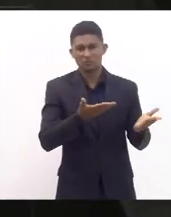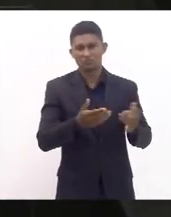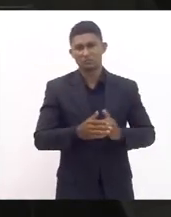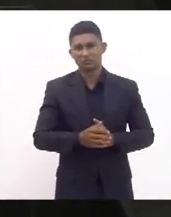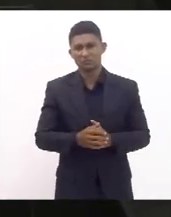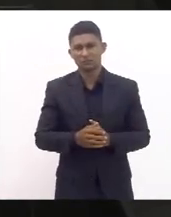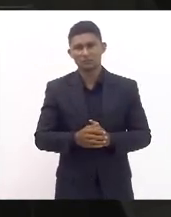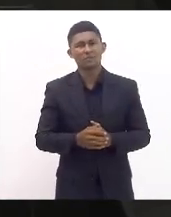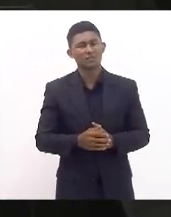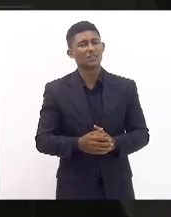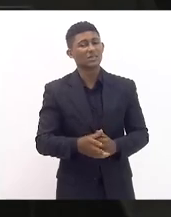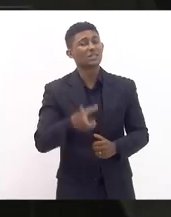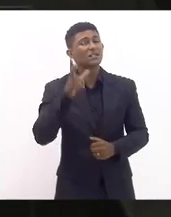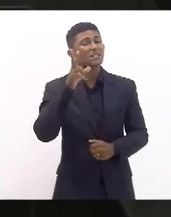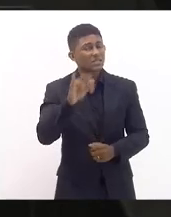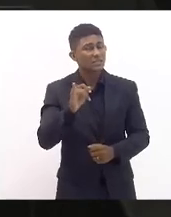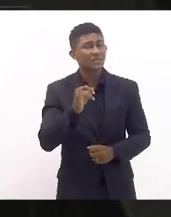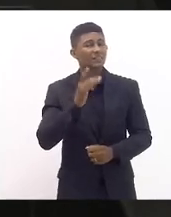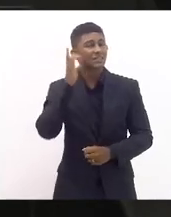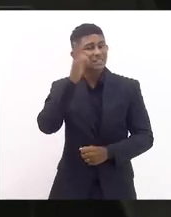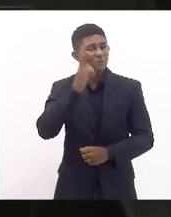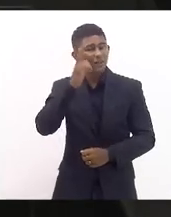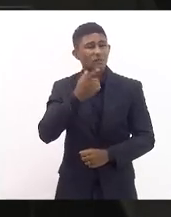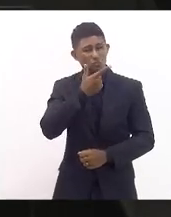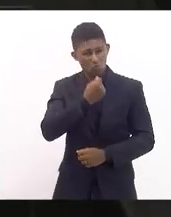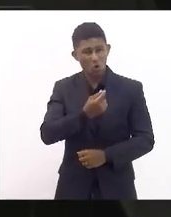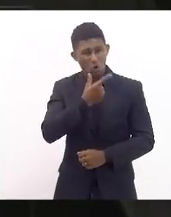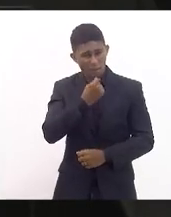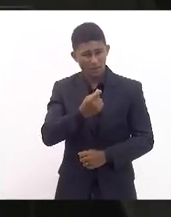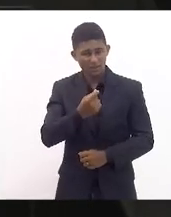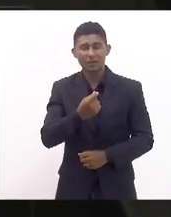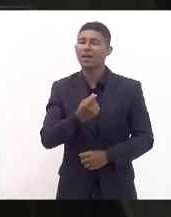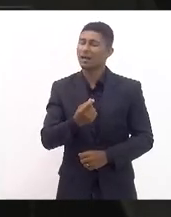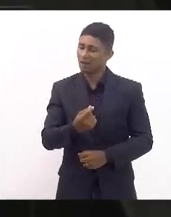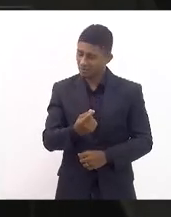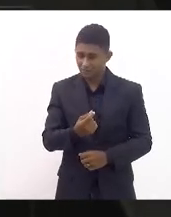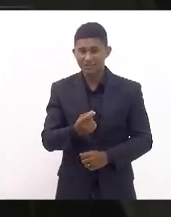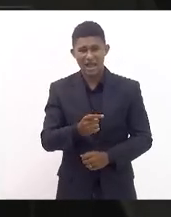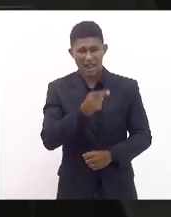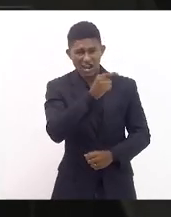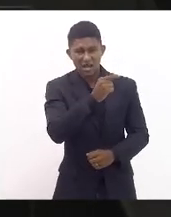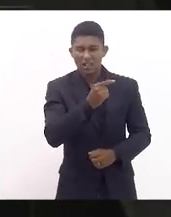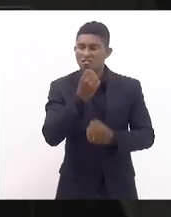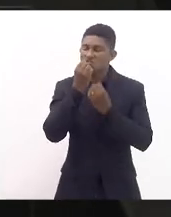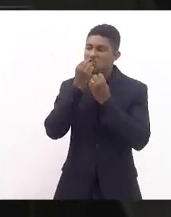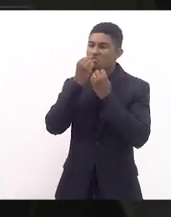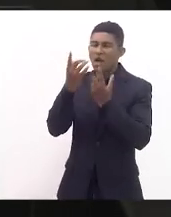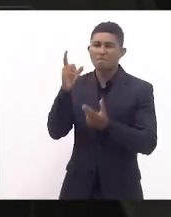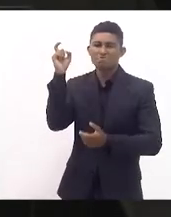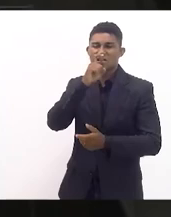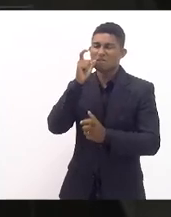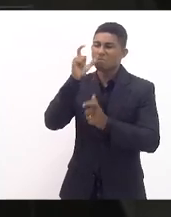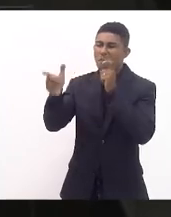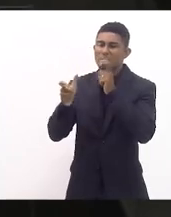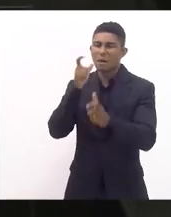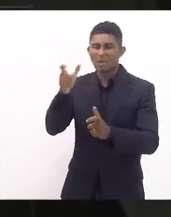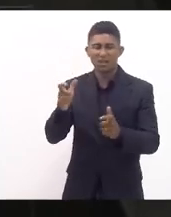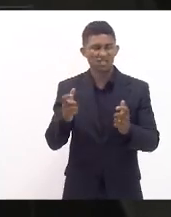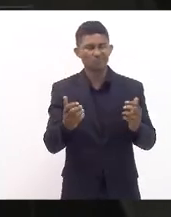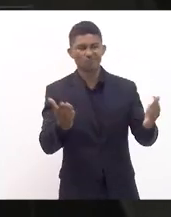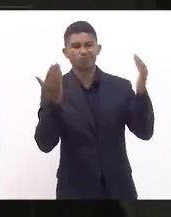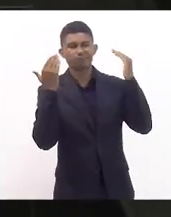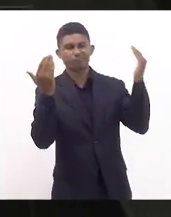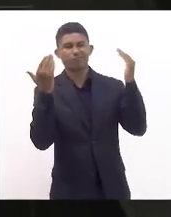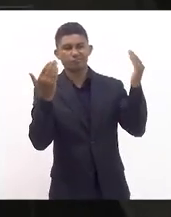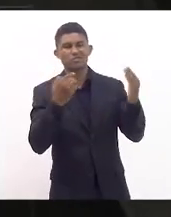Eu duvido que, se fosse um deputado homem, ele tivesse se manifestado daquela forma. Porque, no mínimo,